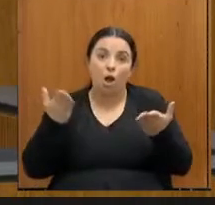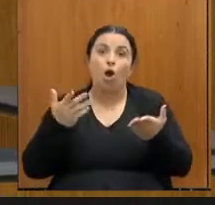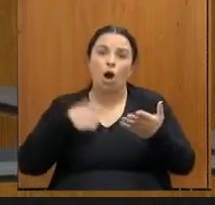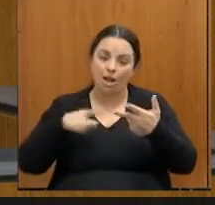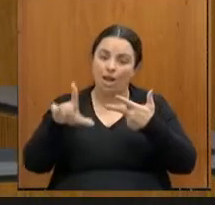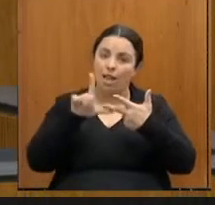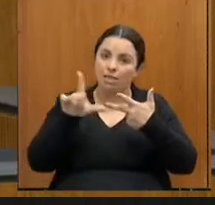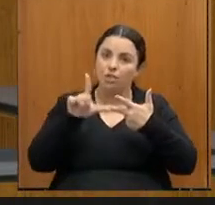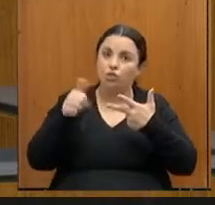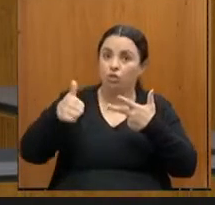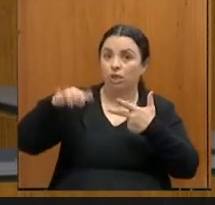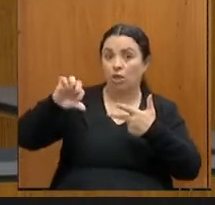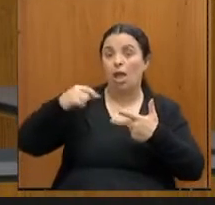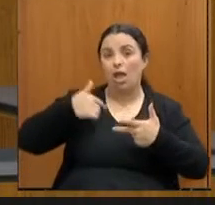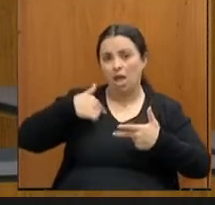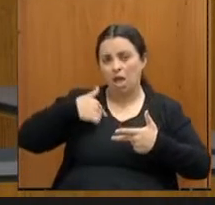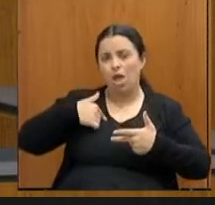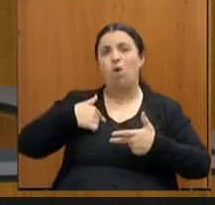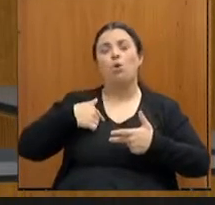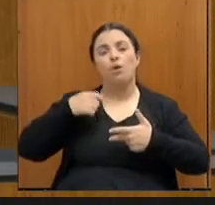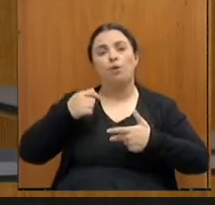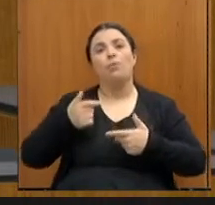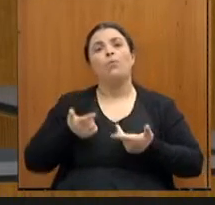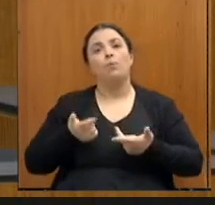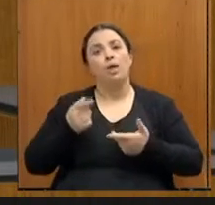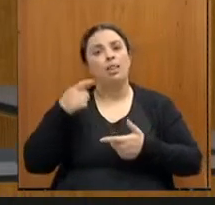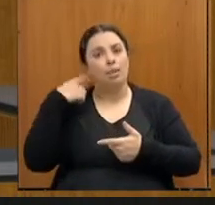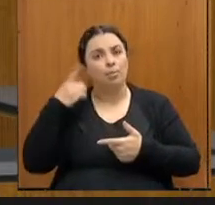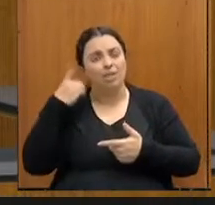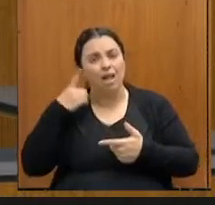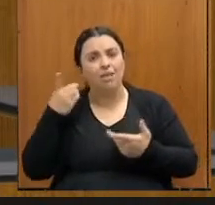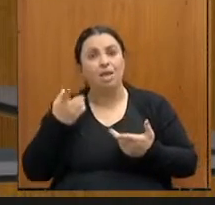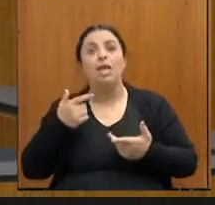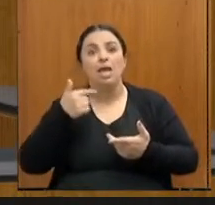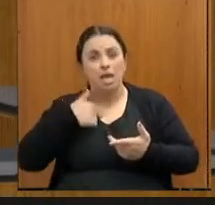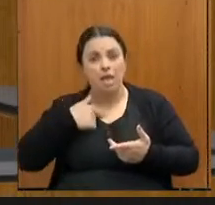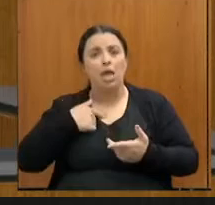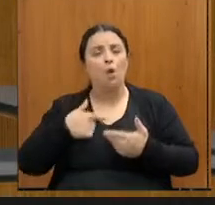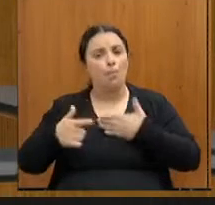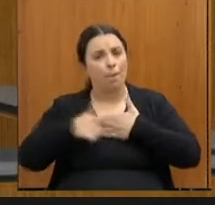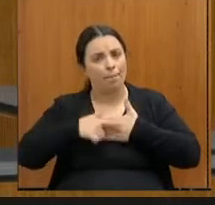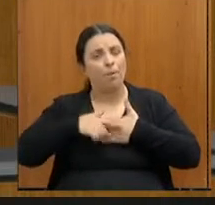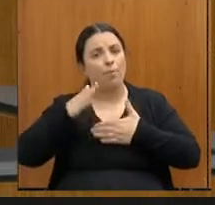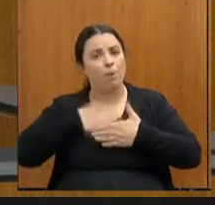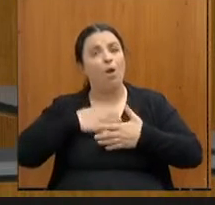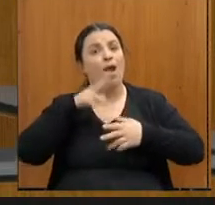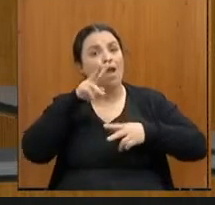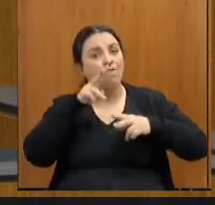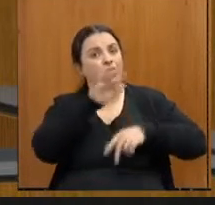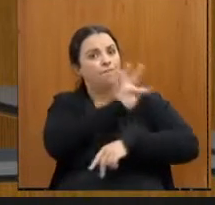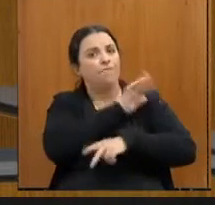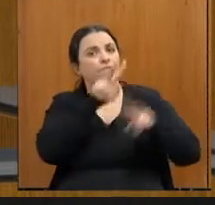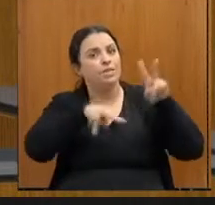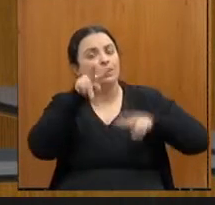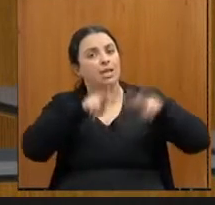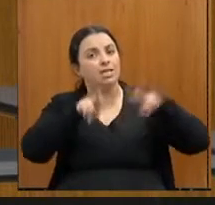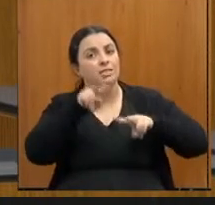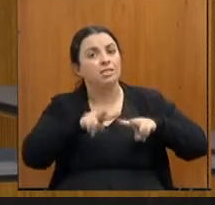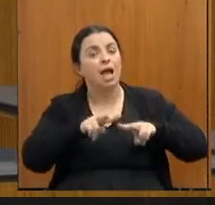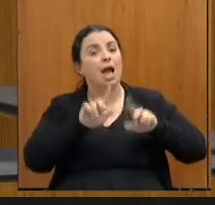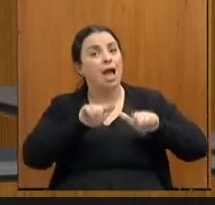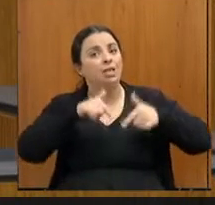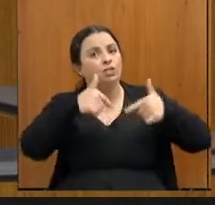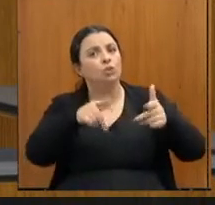desta legislatura é fiscalizar as ações do governo desta legislatura a gente quiser discutir o passado